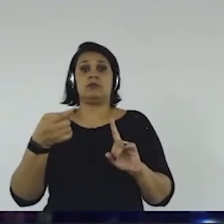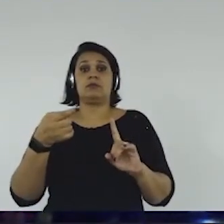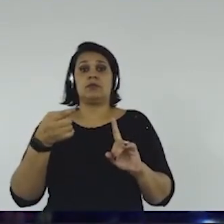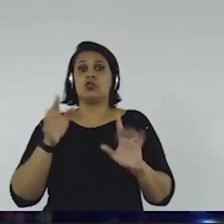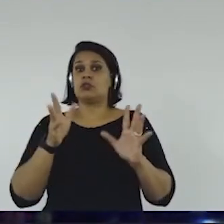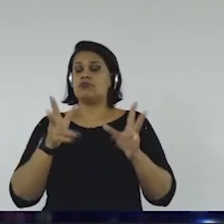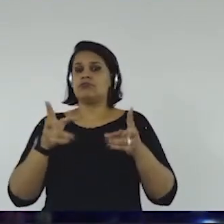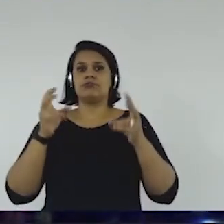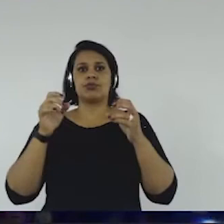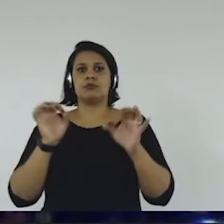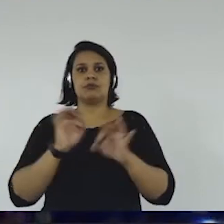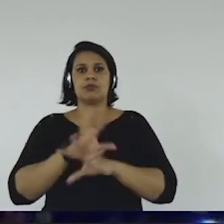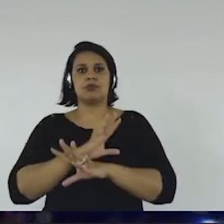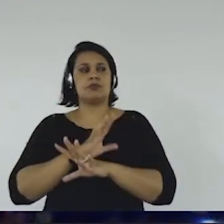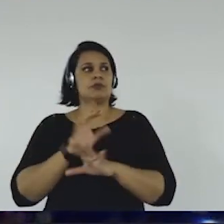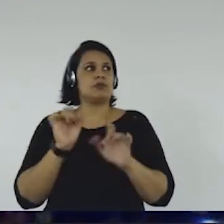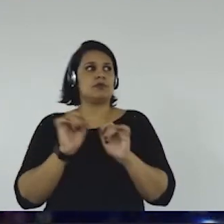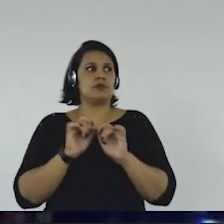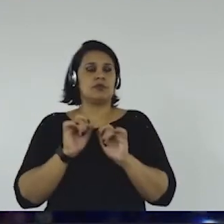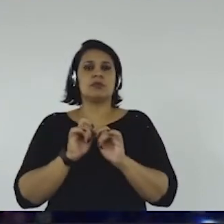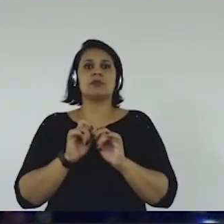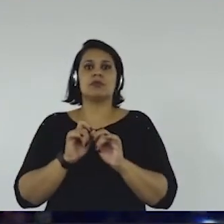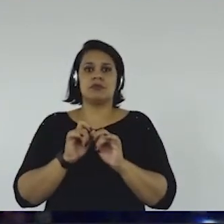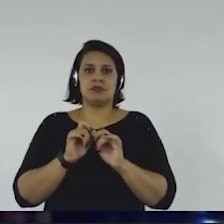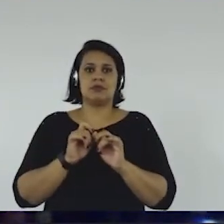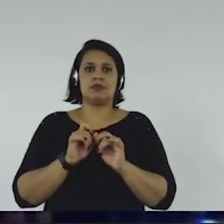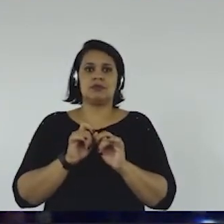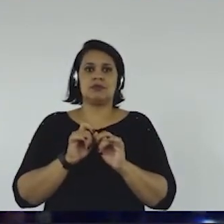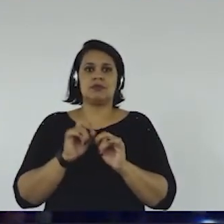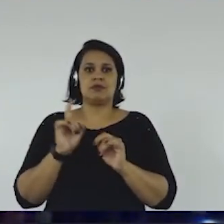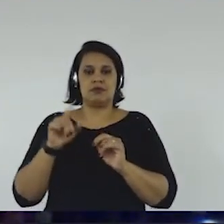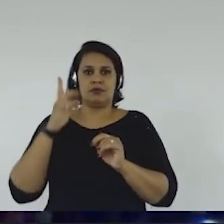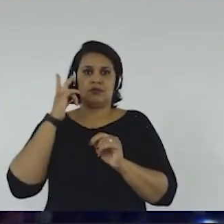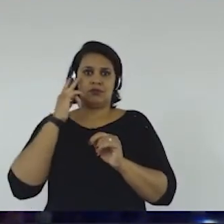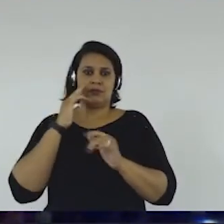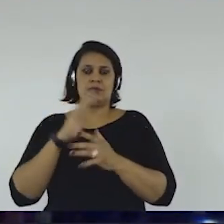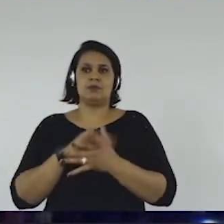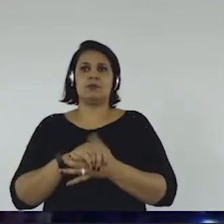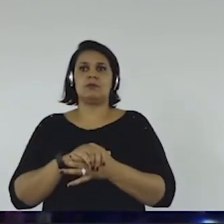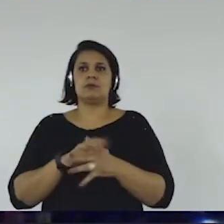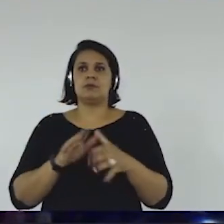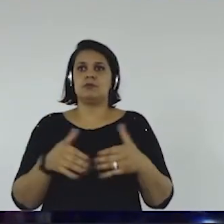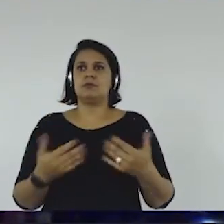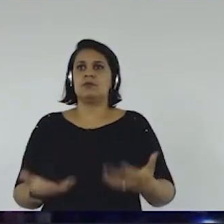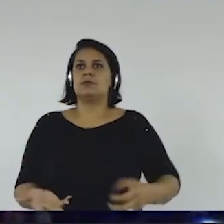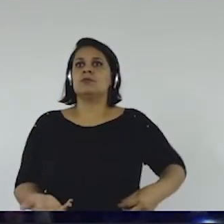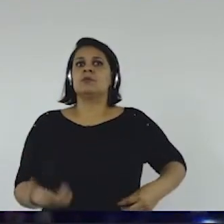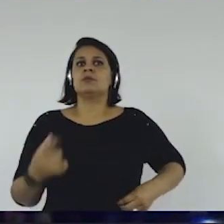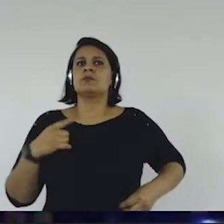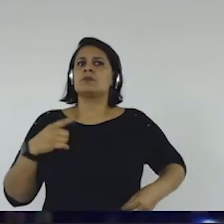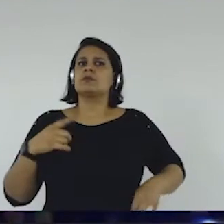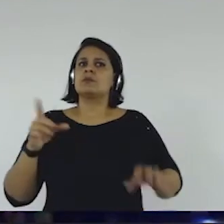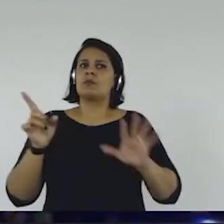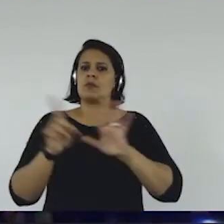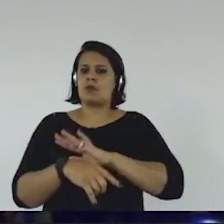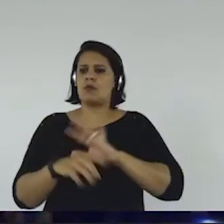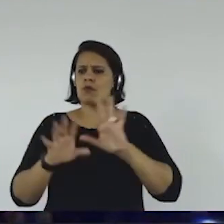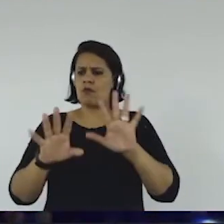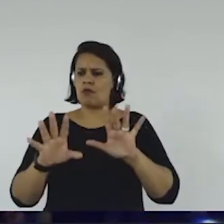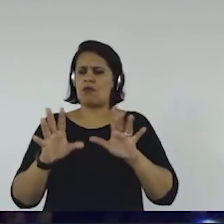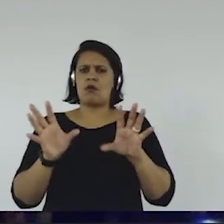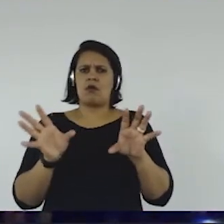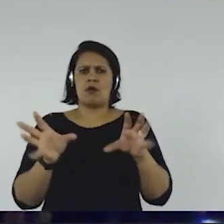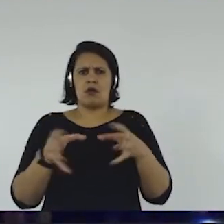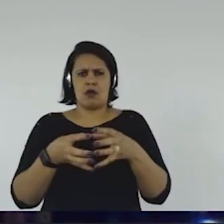um curso de absoluta regularidade. Com isso, vem a seguinte pergunta: as câmaras continuarão